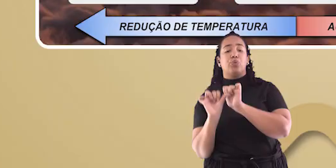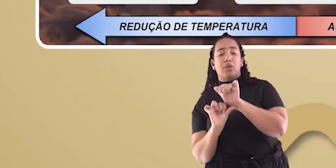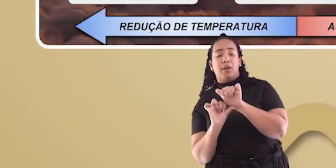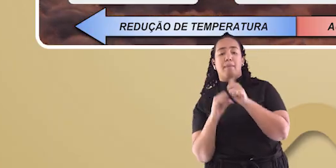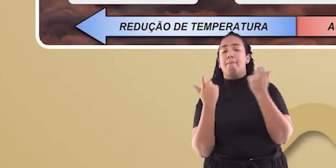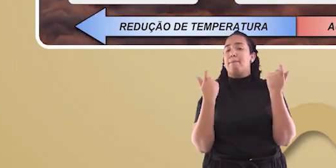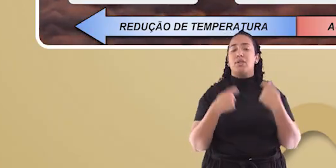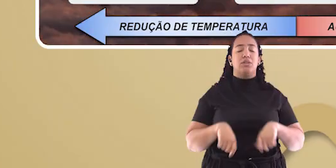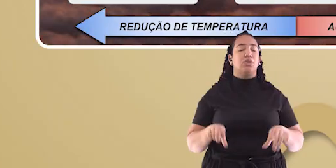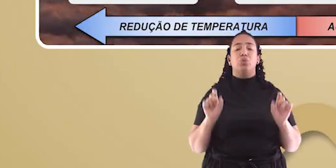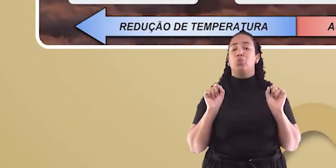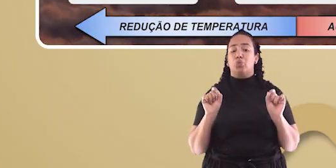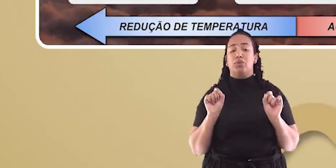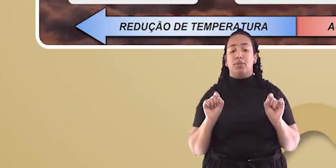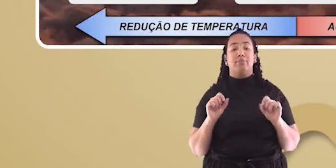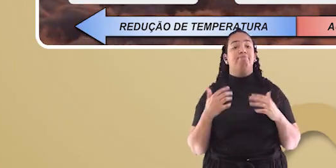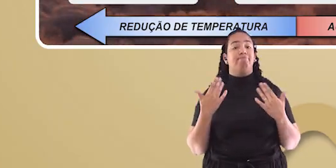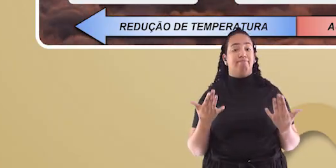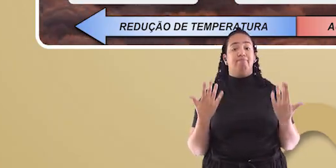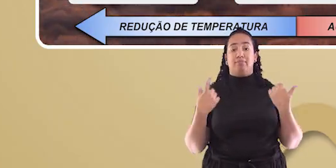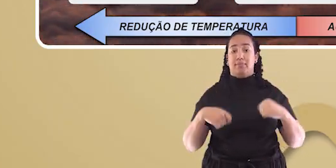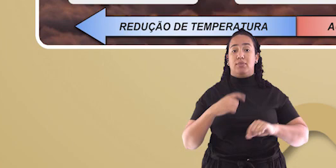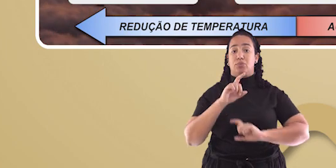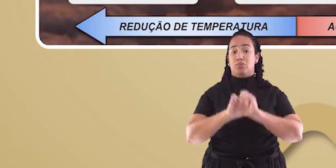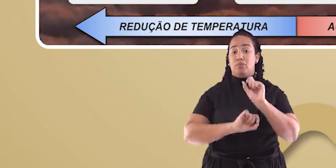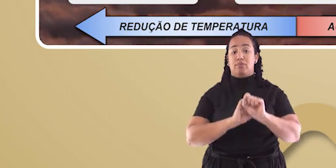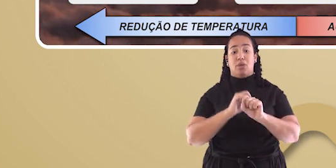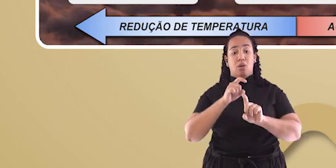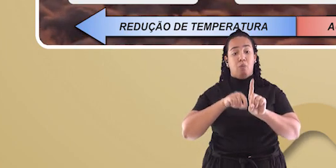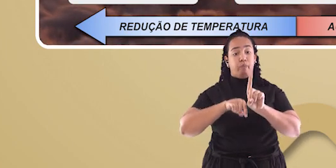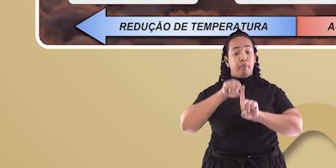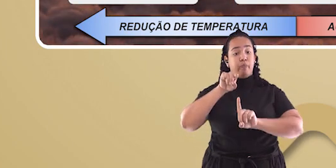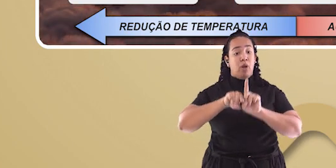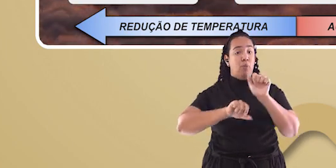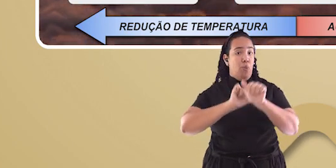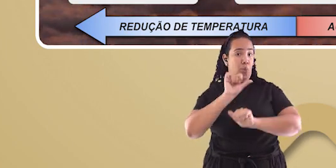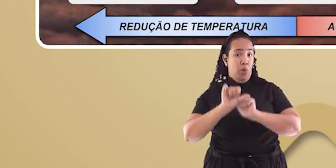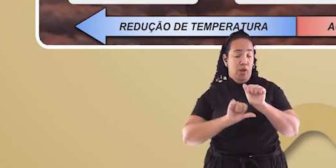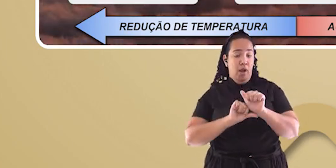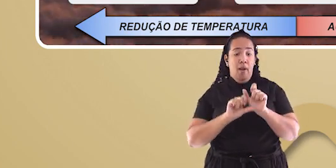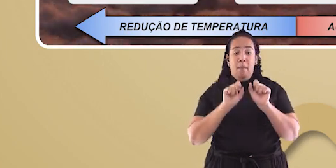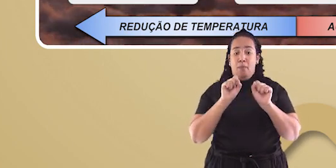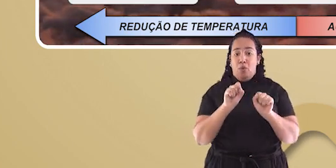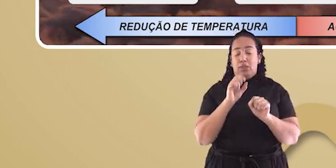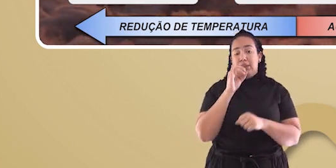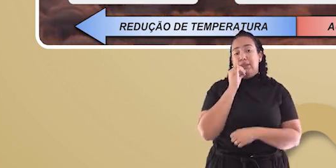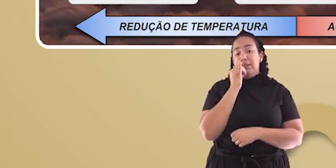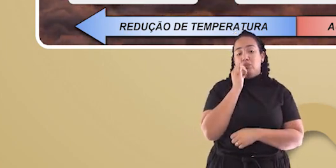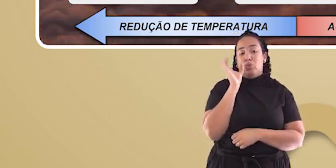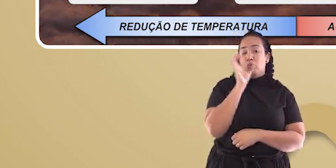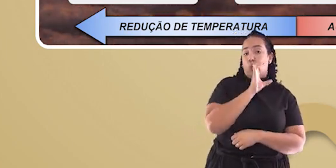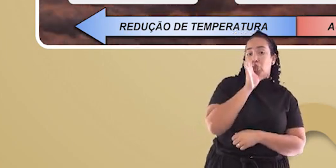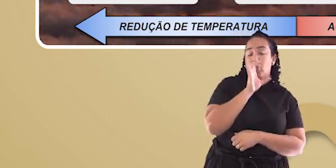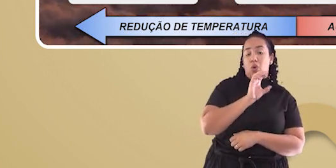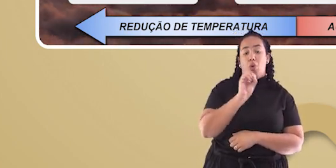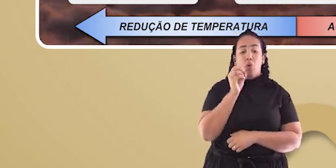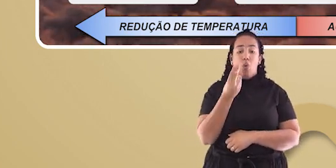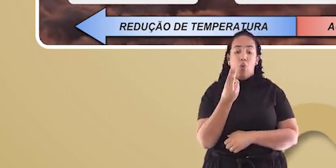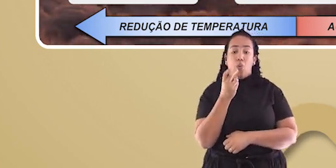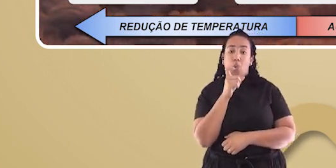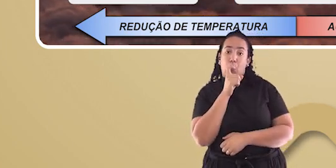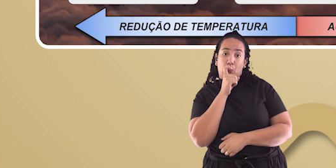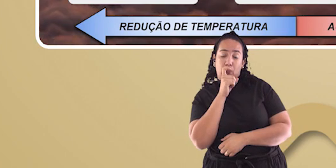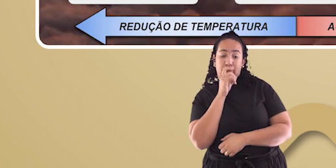precisa? A gente precisa alterar a temperatura dela, que pode ser por resfriamento ou aquecimento. A água líquida se torna